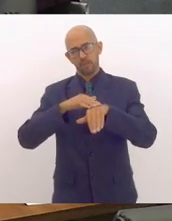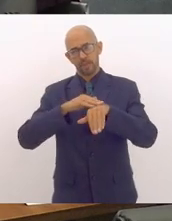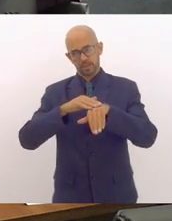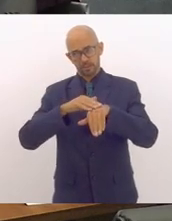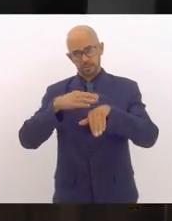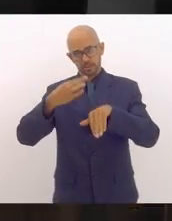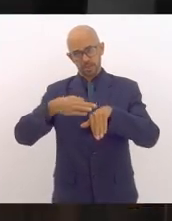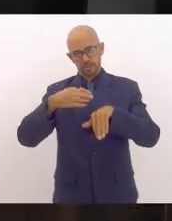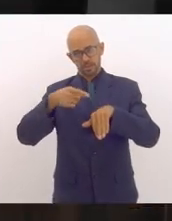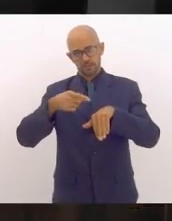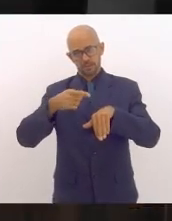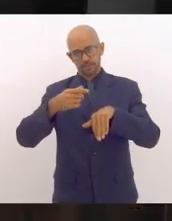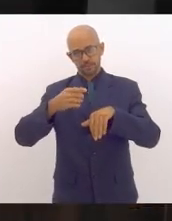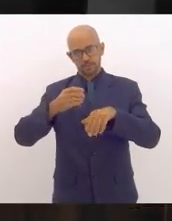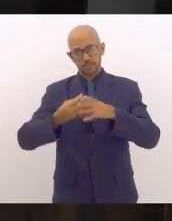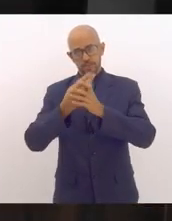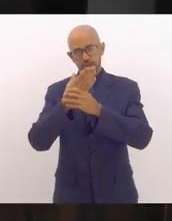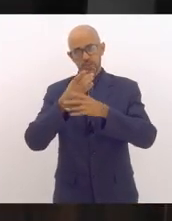que é o diálogo.